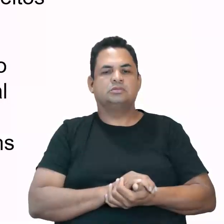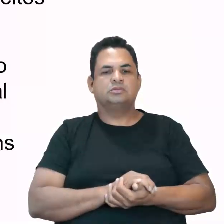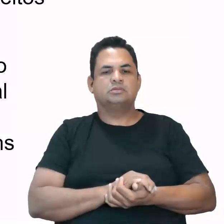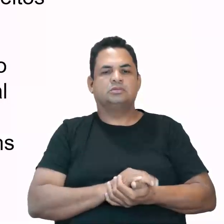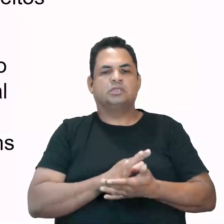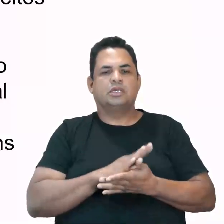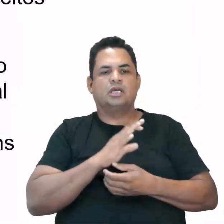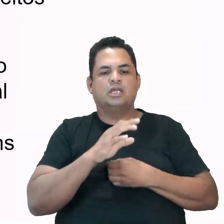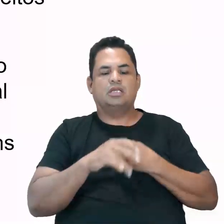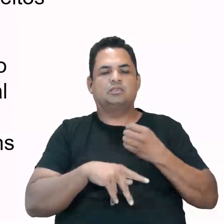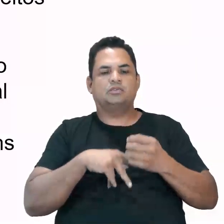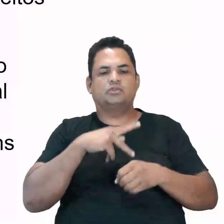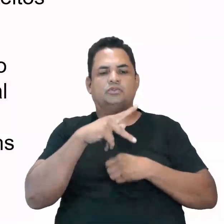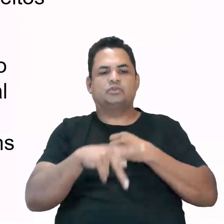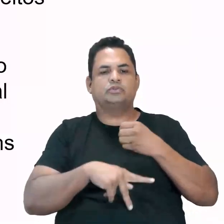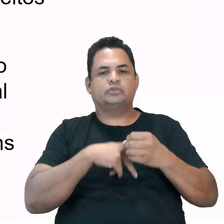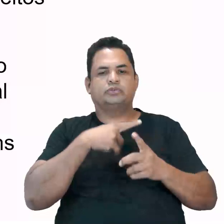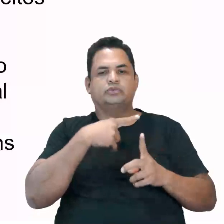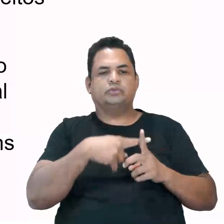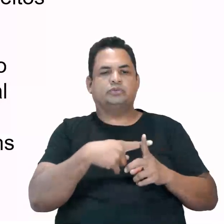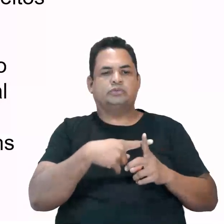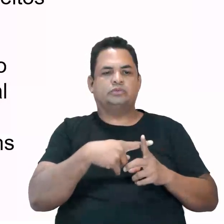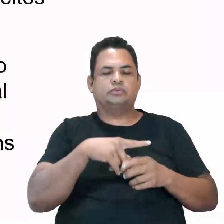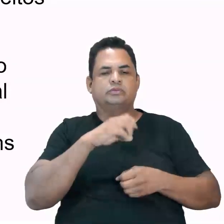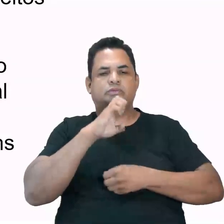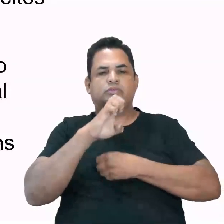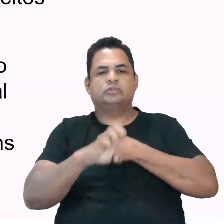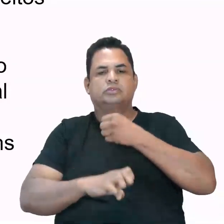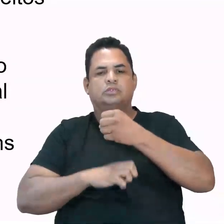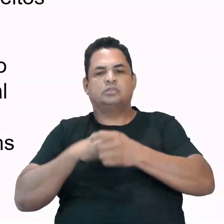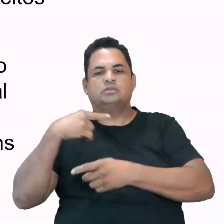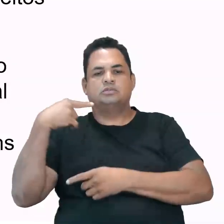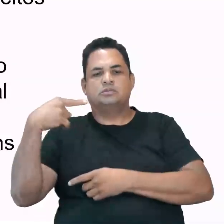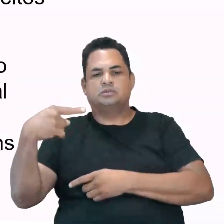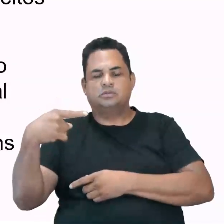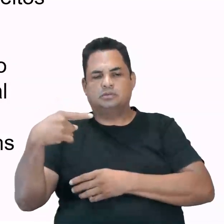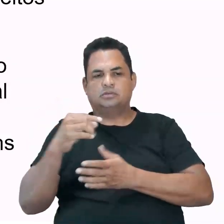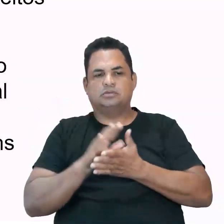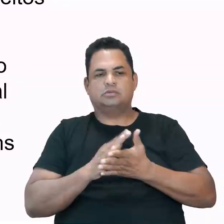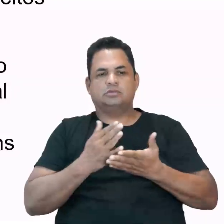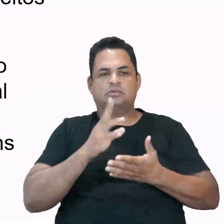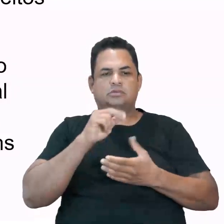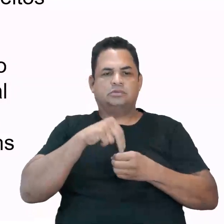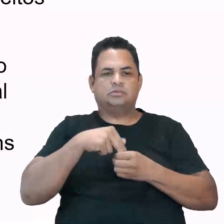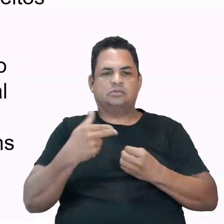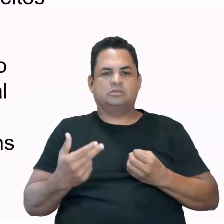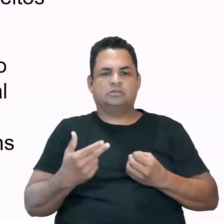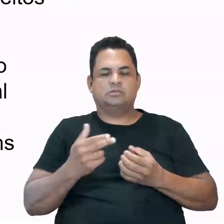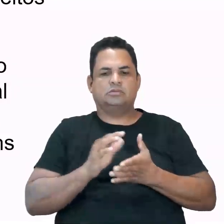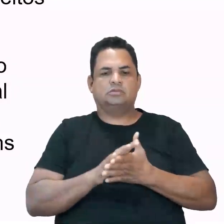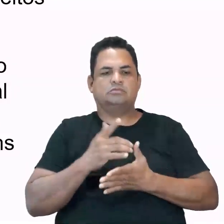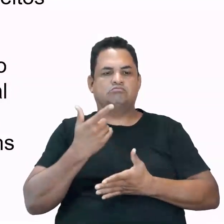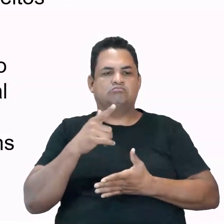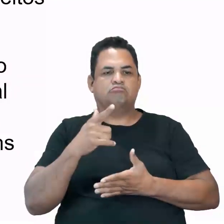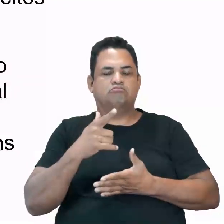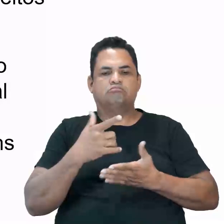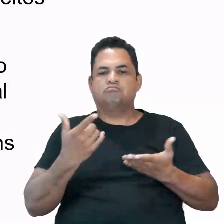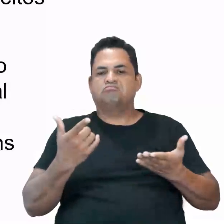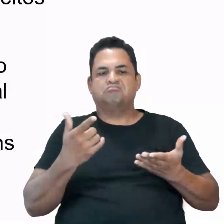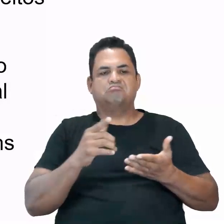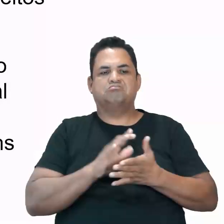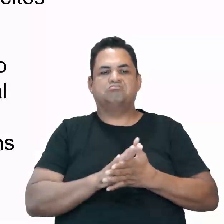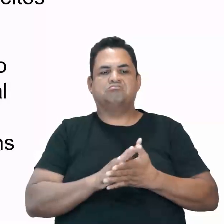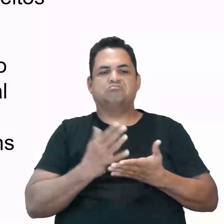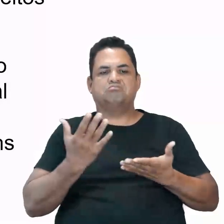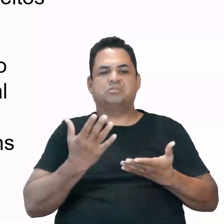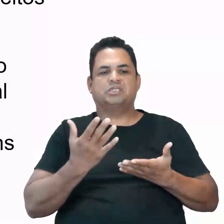prótons é positiva e a dos elétrons negativa. Os nêutrons, por não apresentarem efeitos